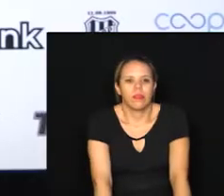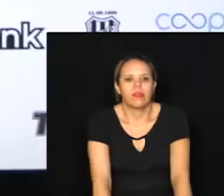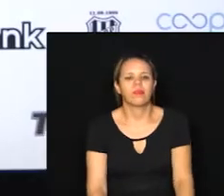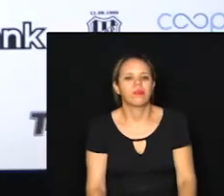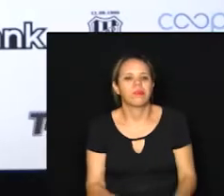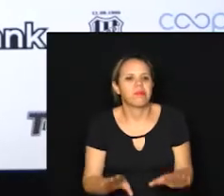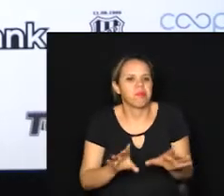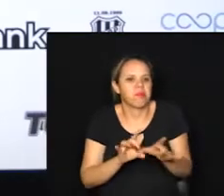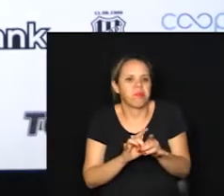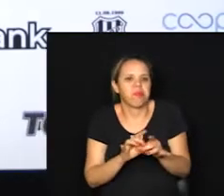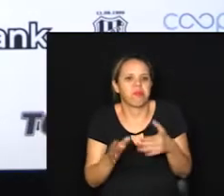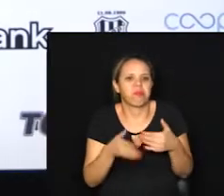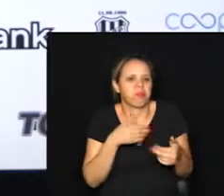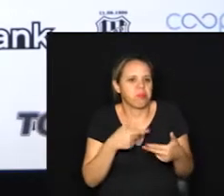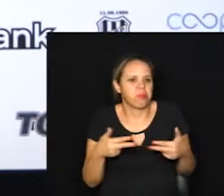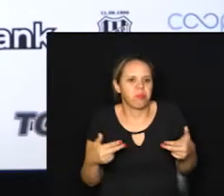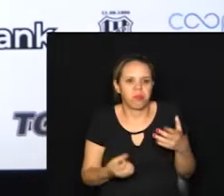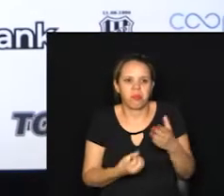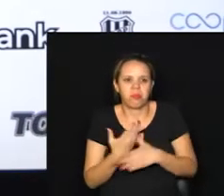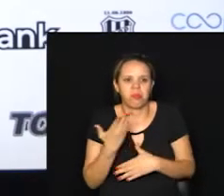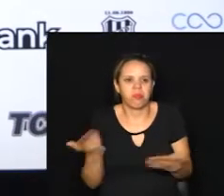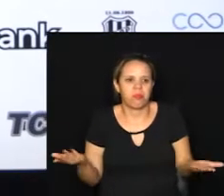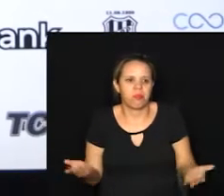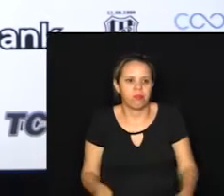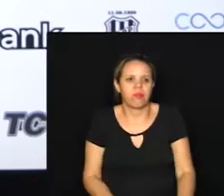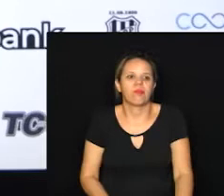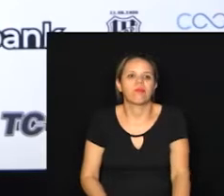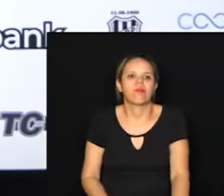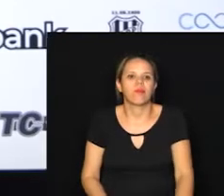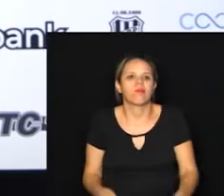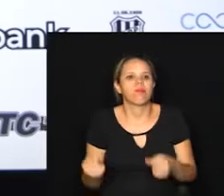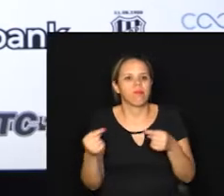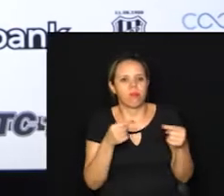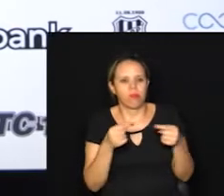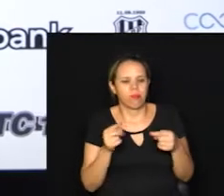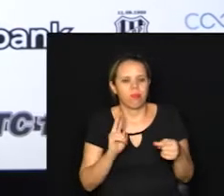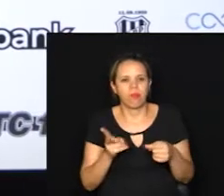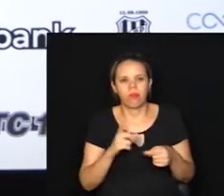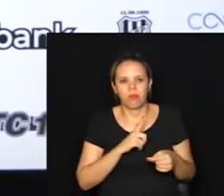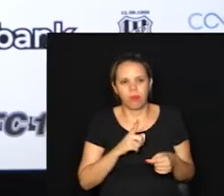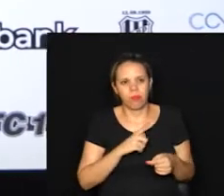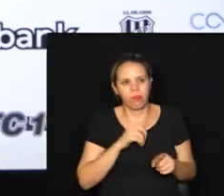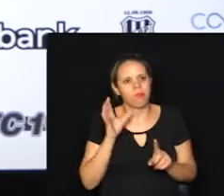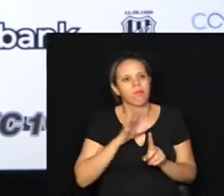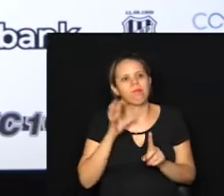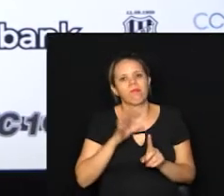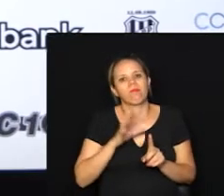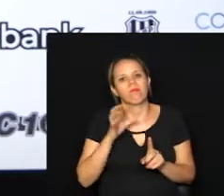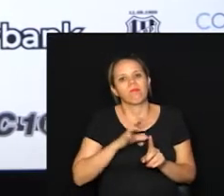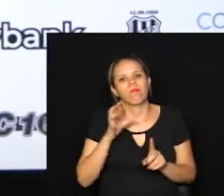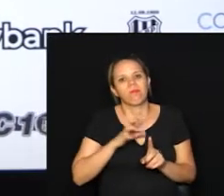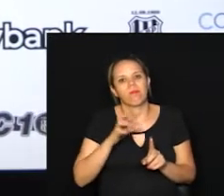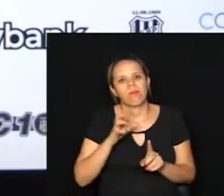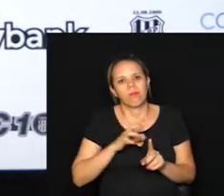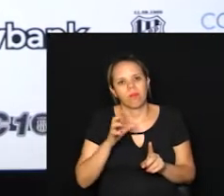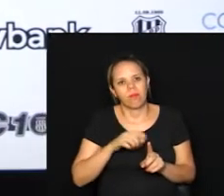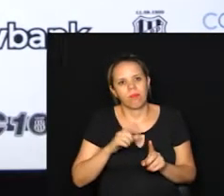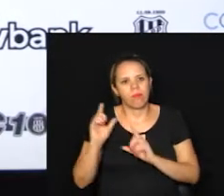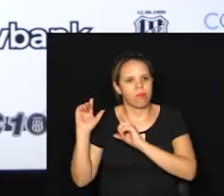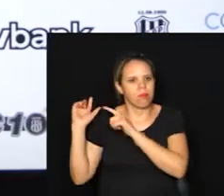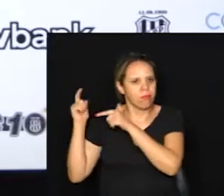Independente da situação, o derby sempre existe pressão, né? E é um